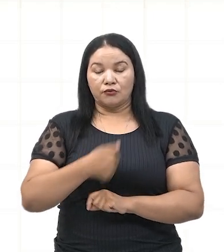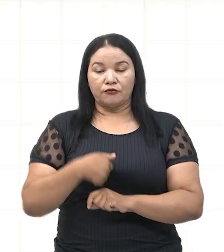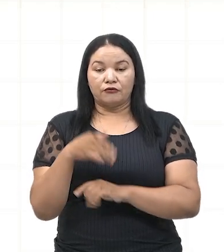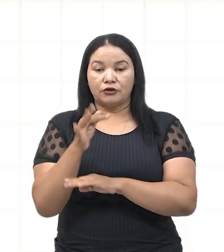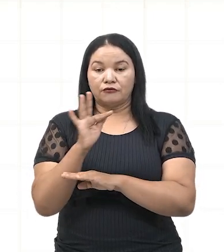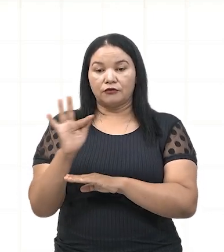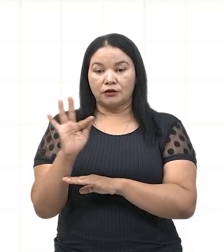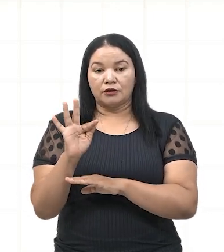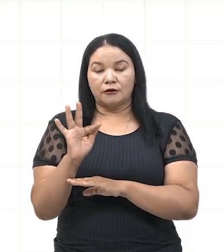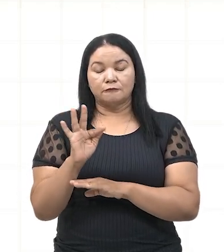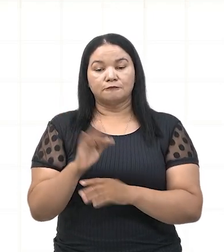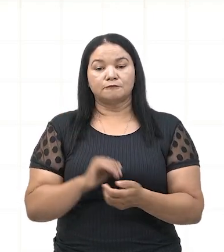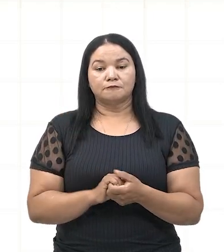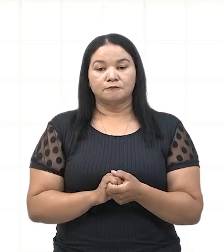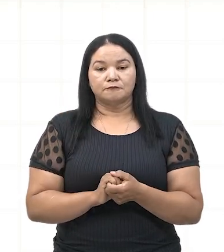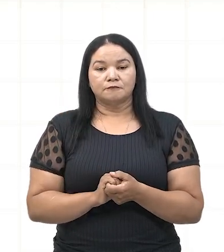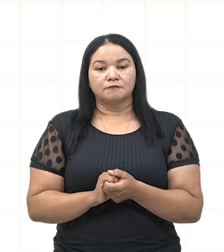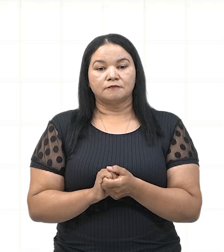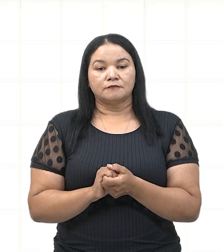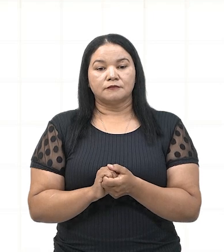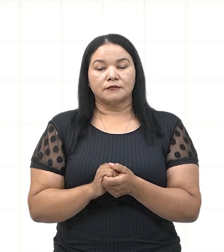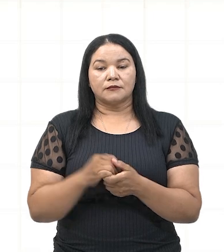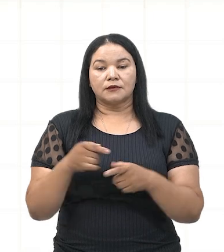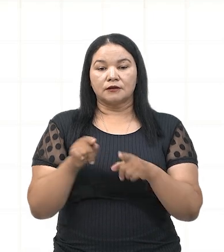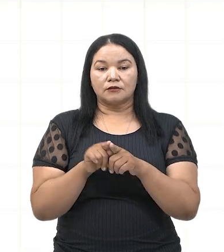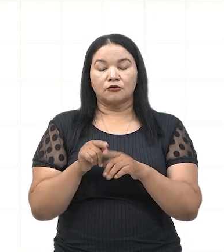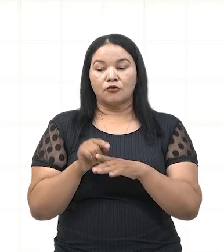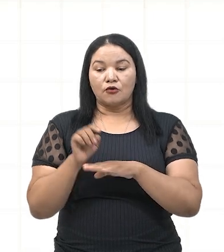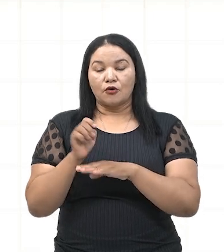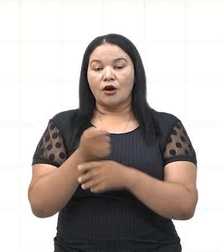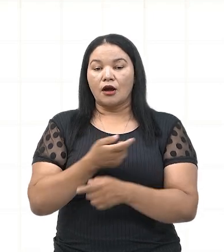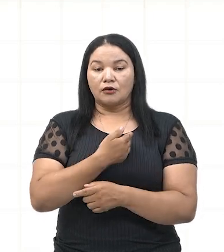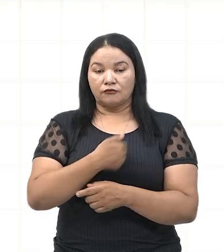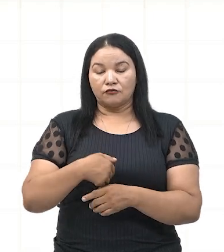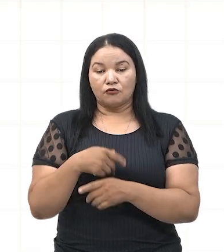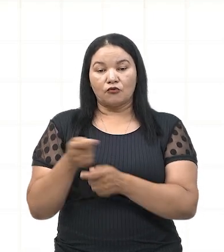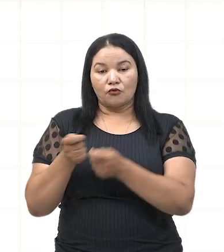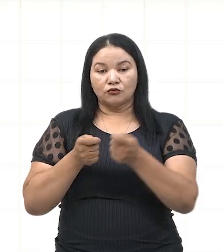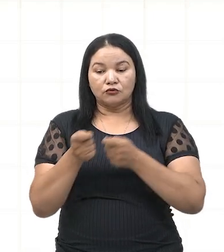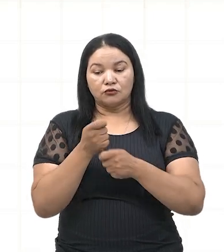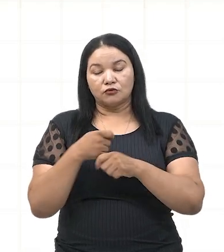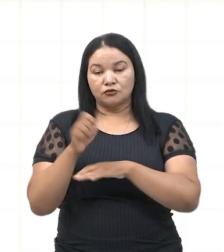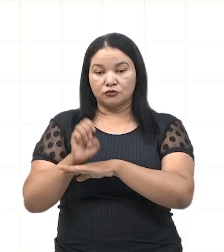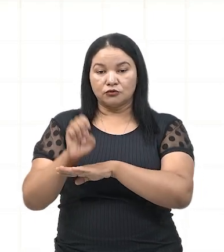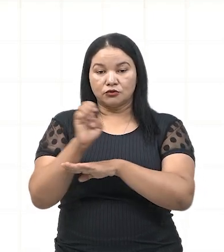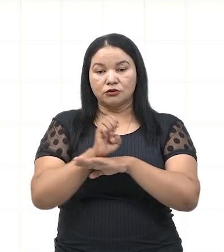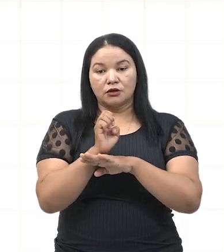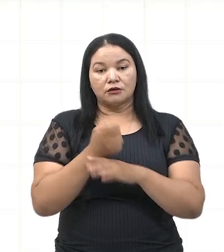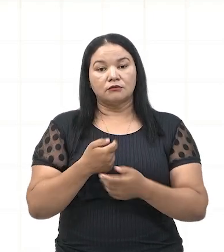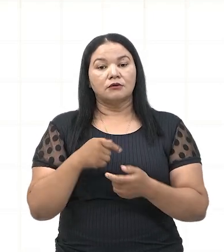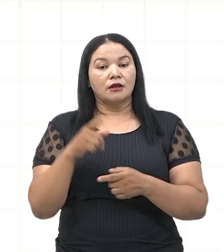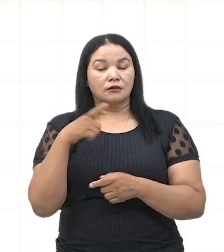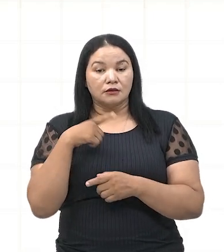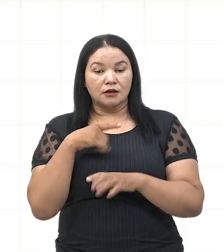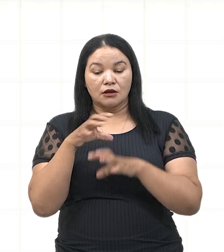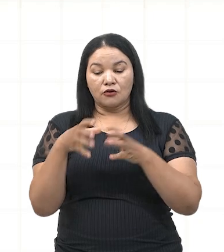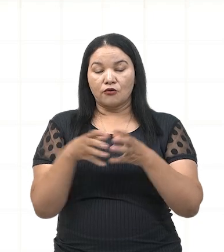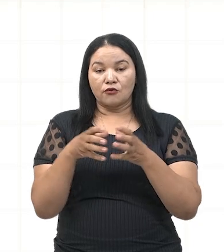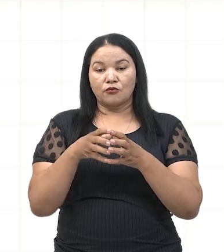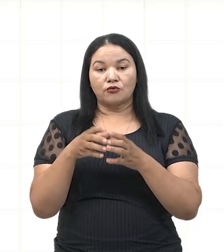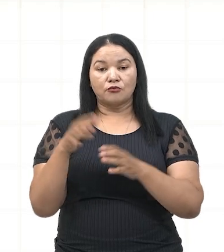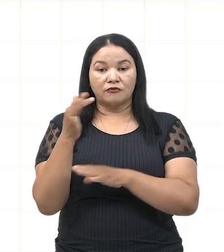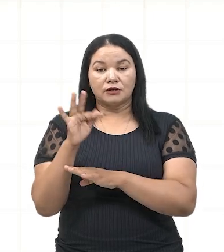federal, certo? Sobre os estados. Então, havia a questão da federação, mas o